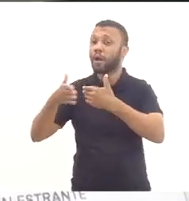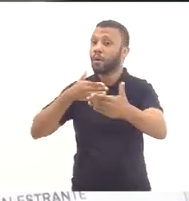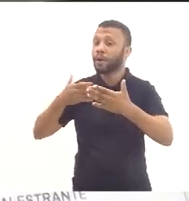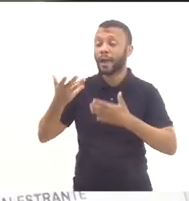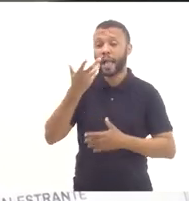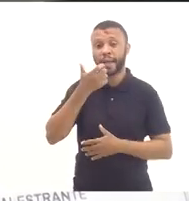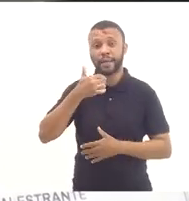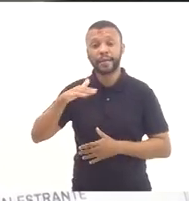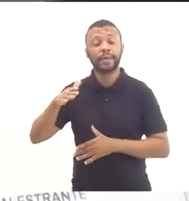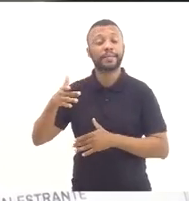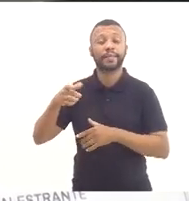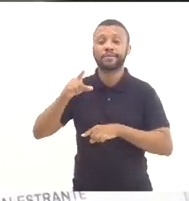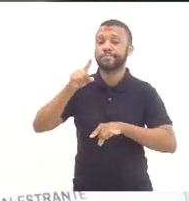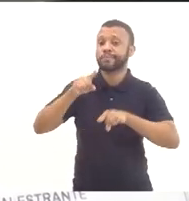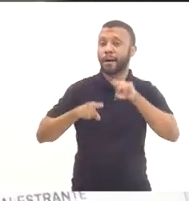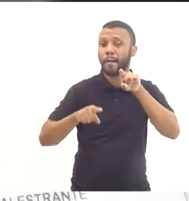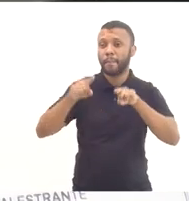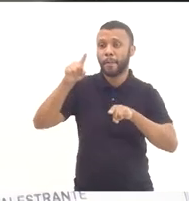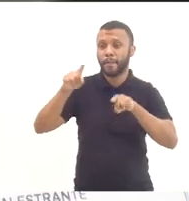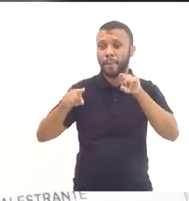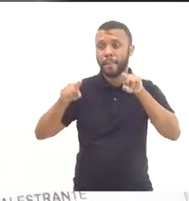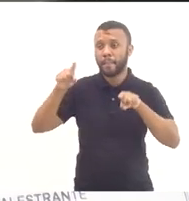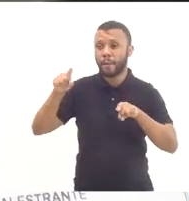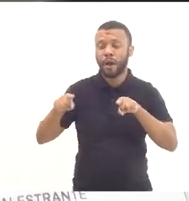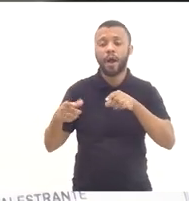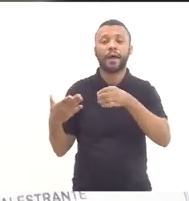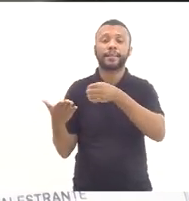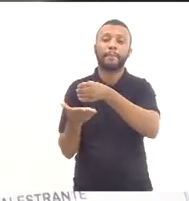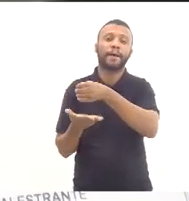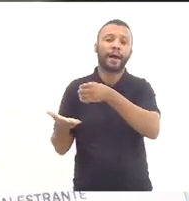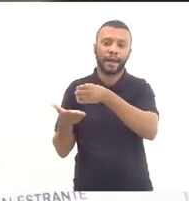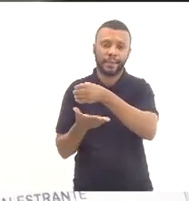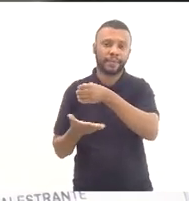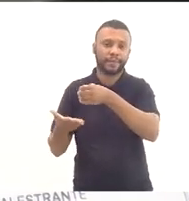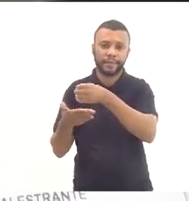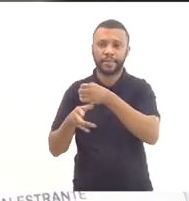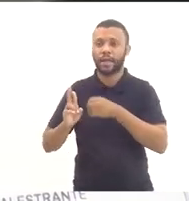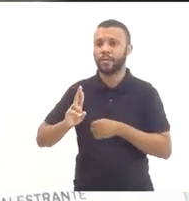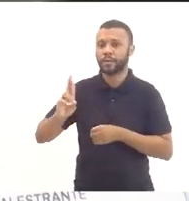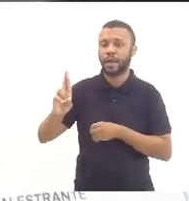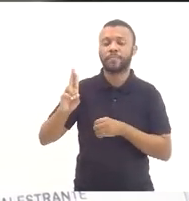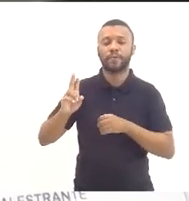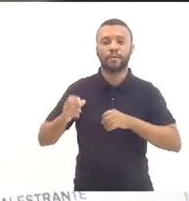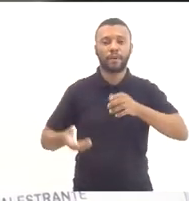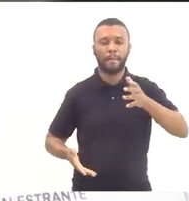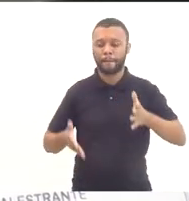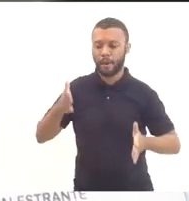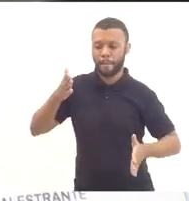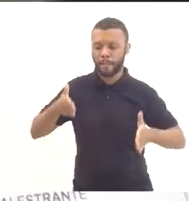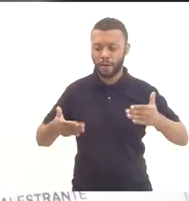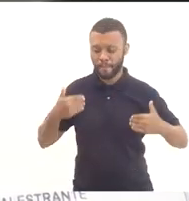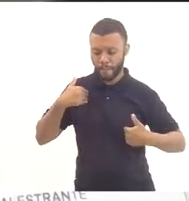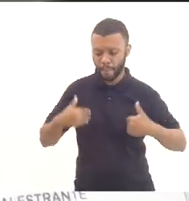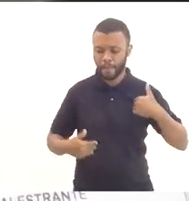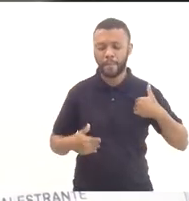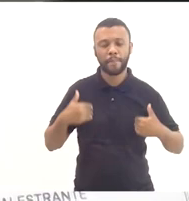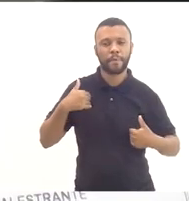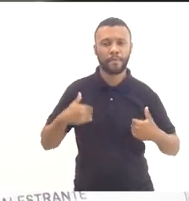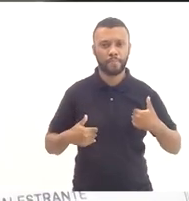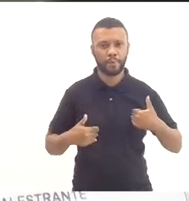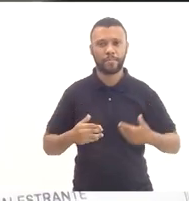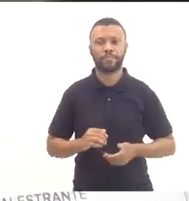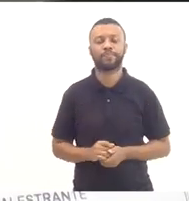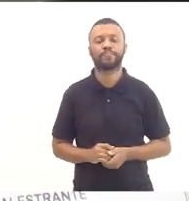independente da intensidade que é o gânglio da base orgânica basal que é responsável justamente pelos movimentos né pelos movimentos finos